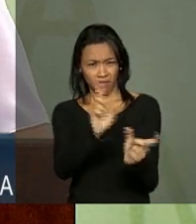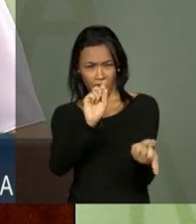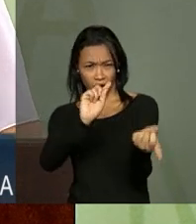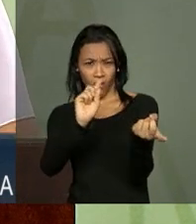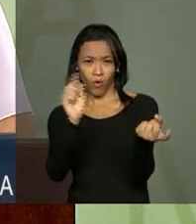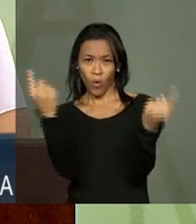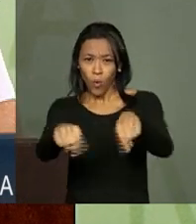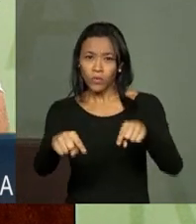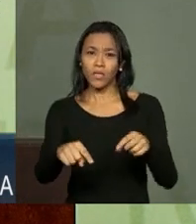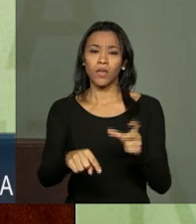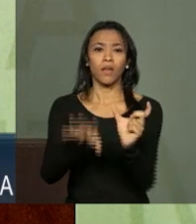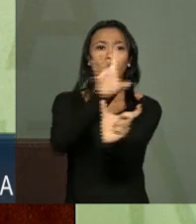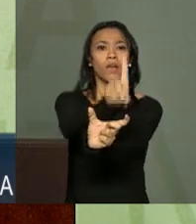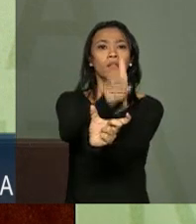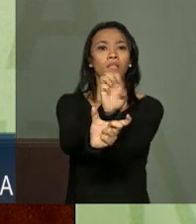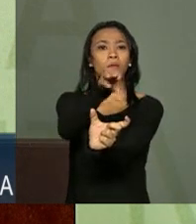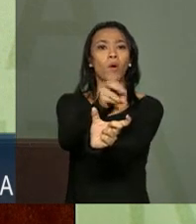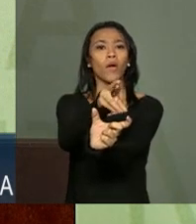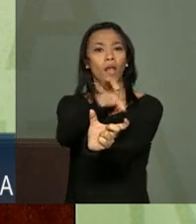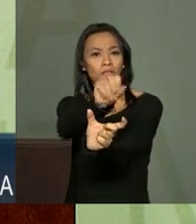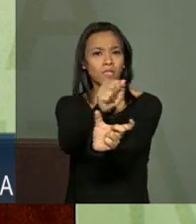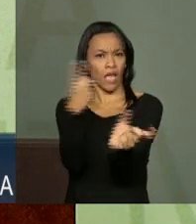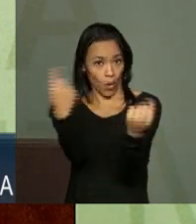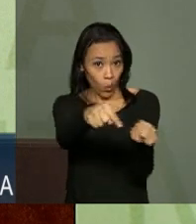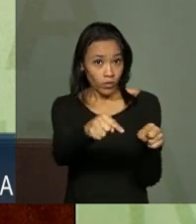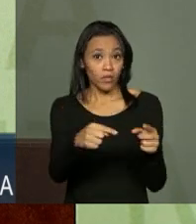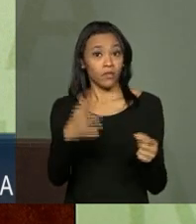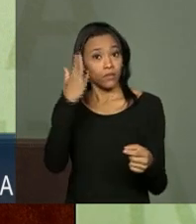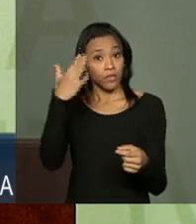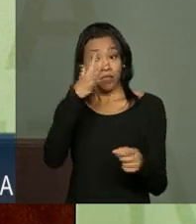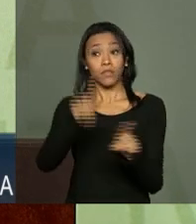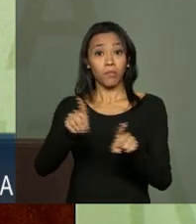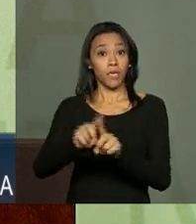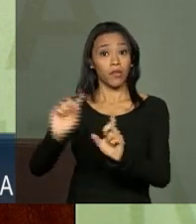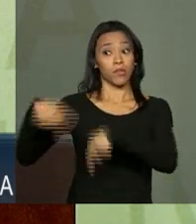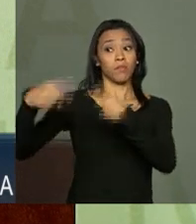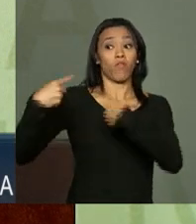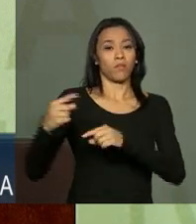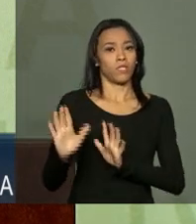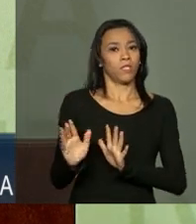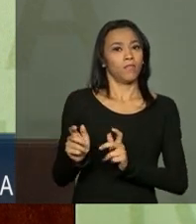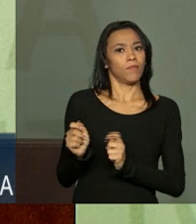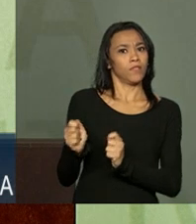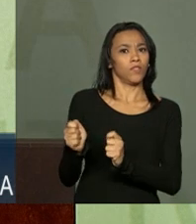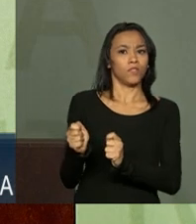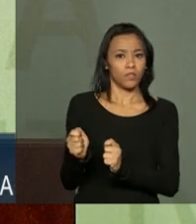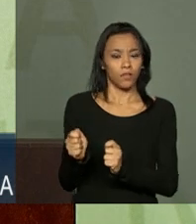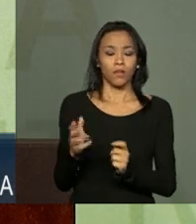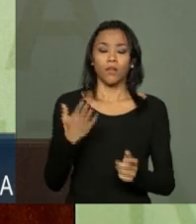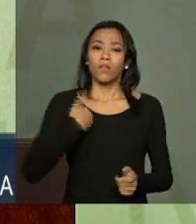antidemocráticas, oferecer resistência também às provocações. Nós não